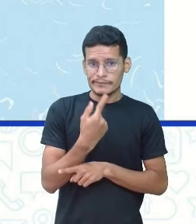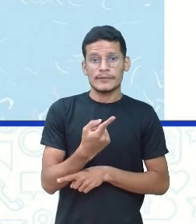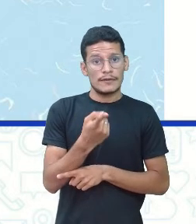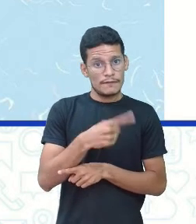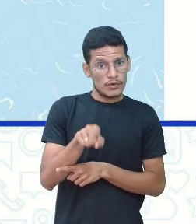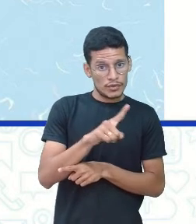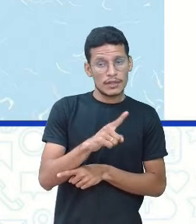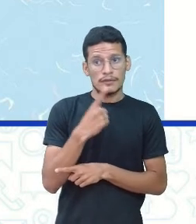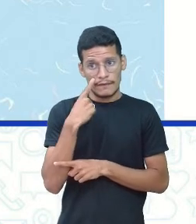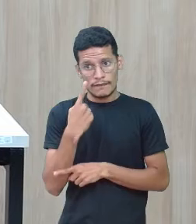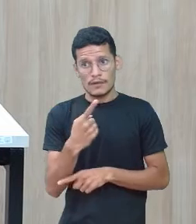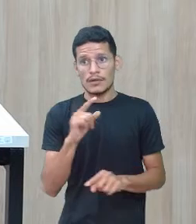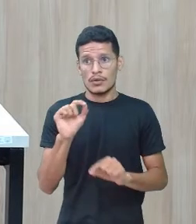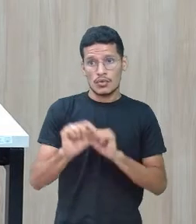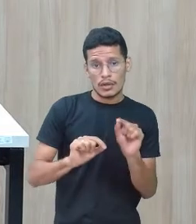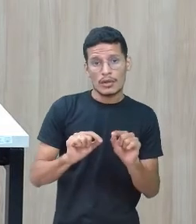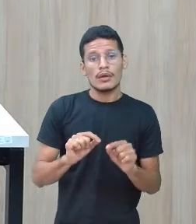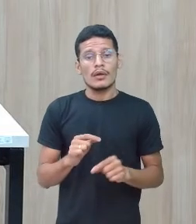viram esses